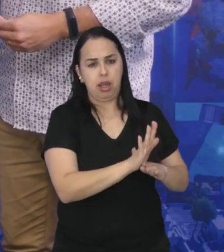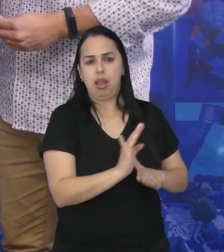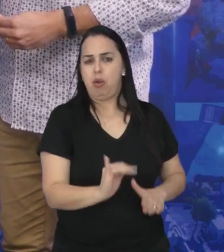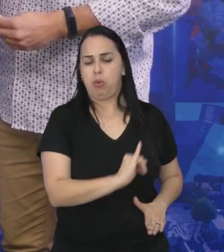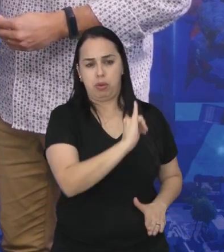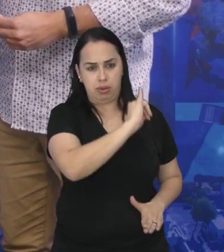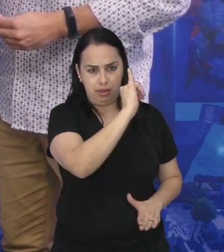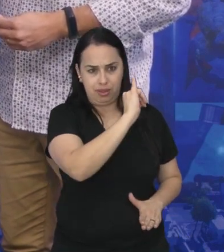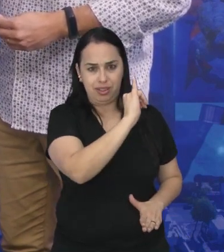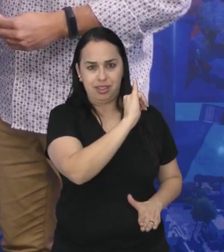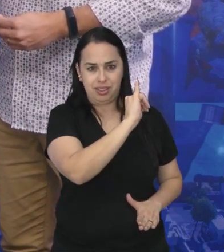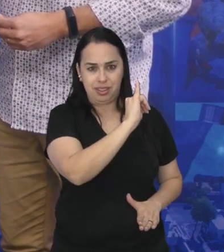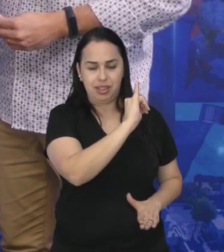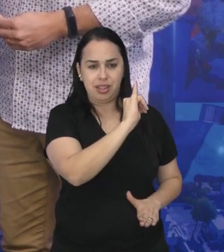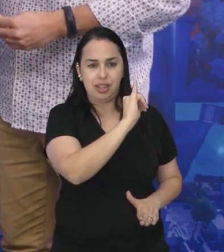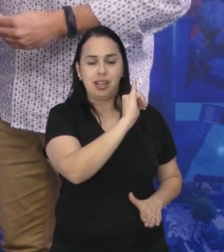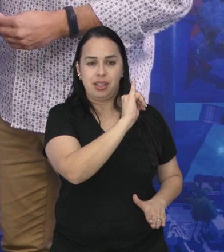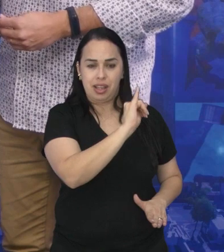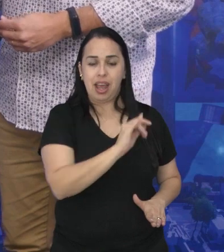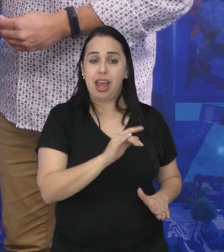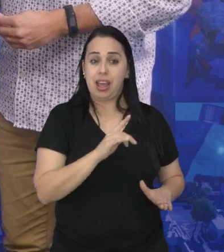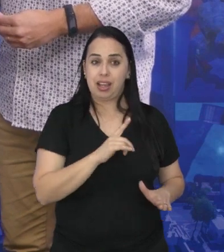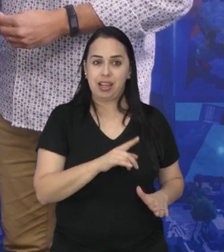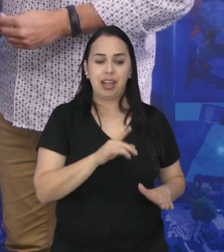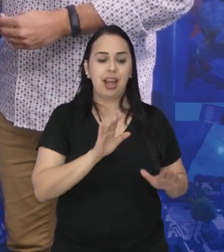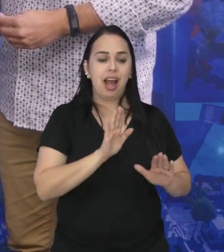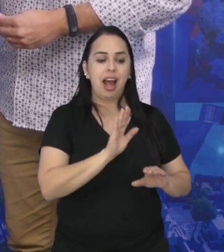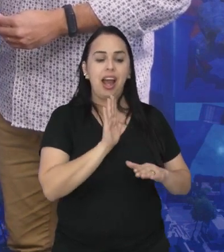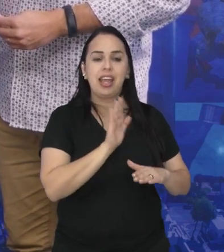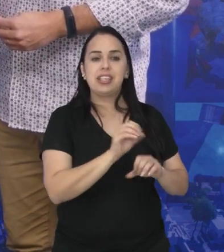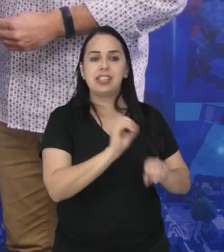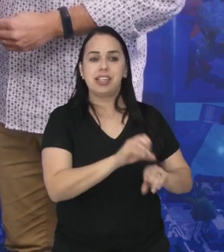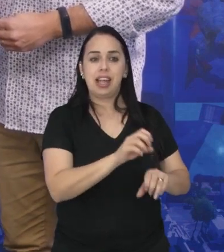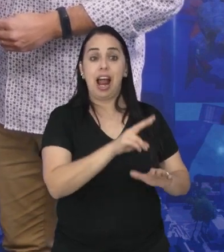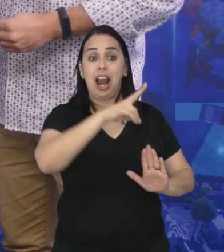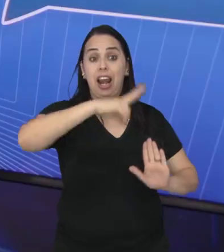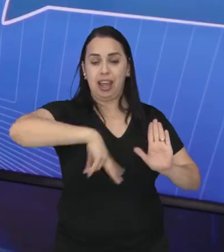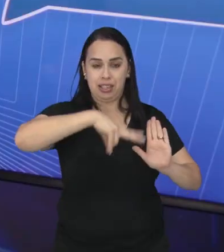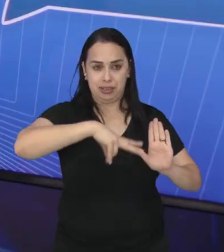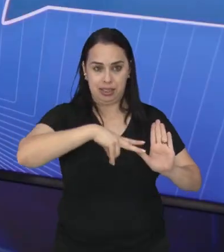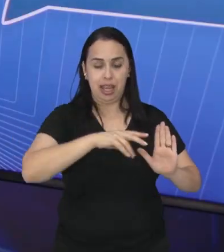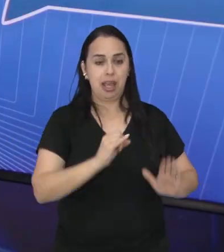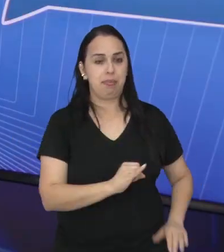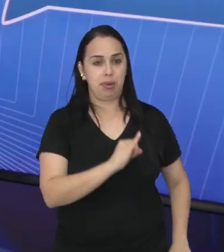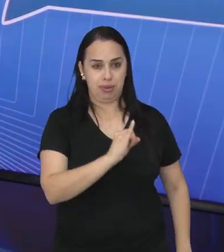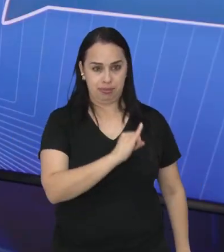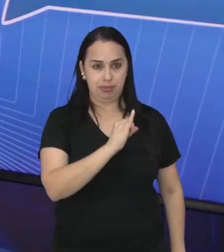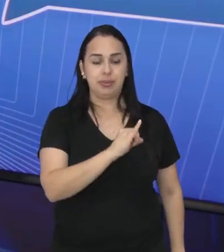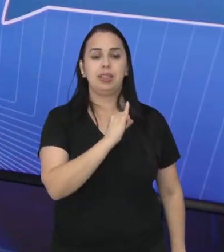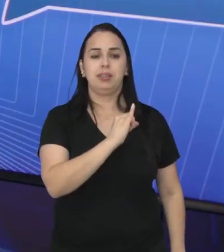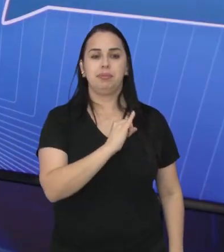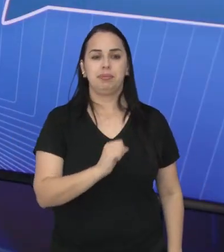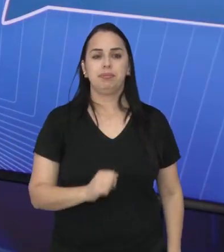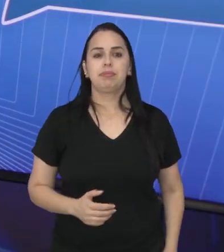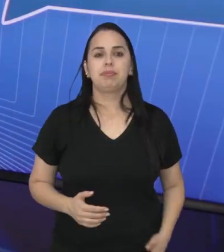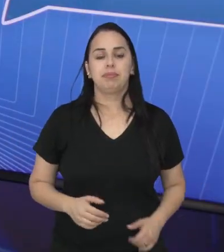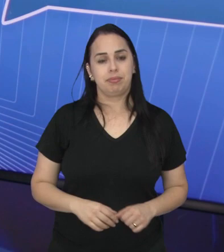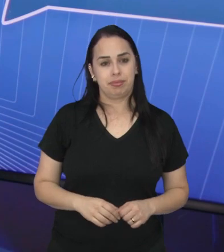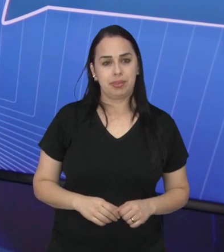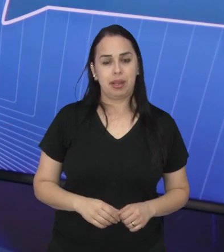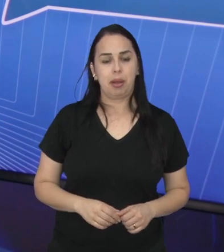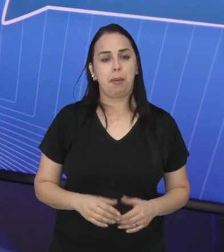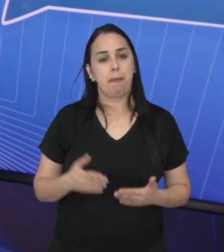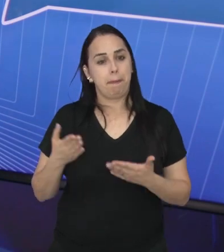é né, é a tarefa da escola tornar o sujeito leitor, né? Então é a grande tarefa da